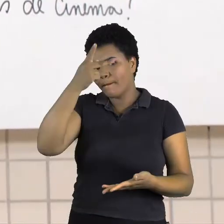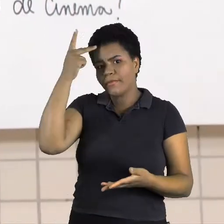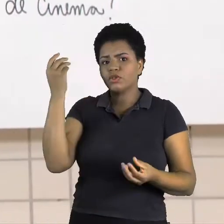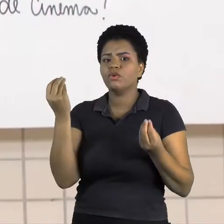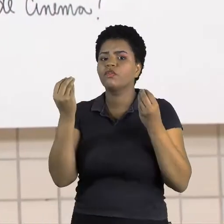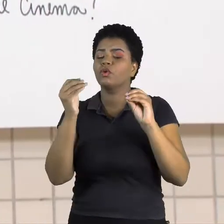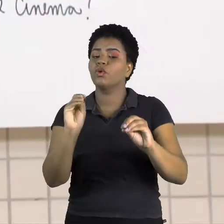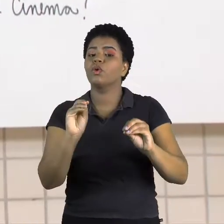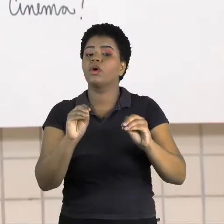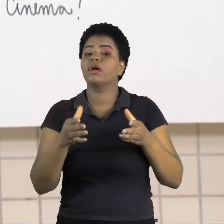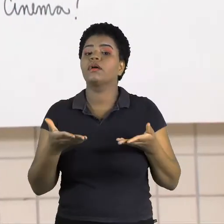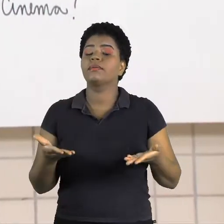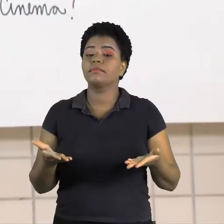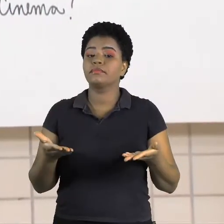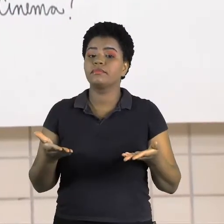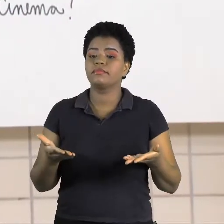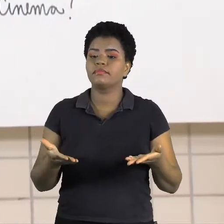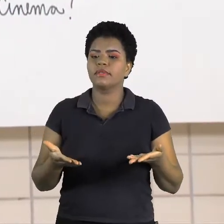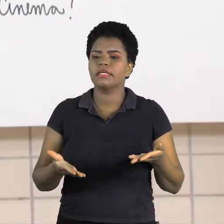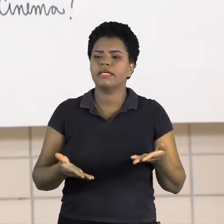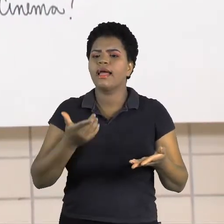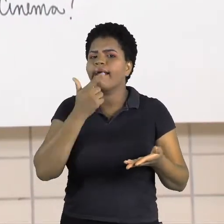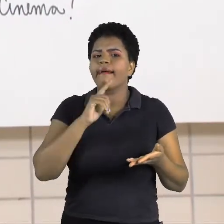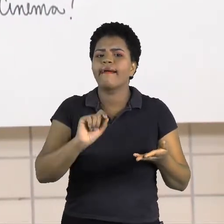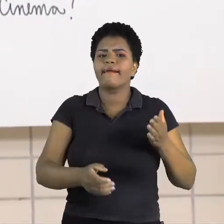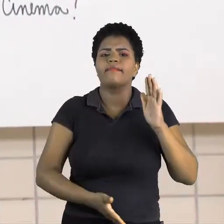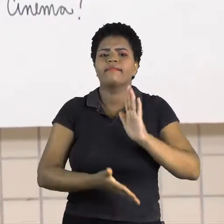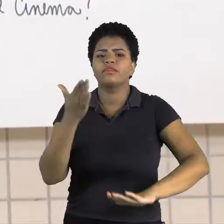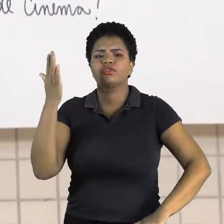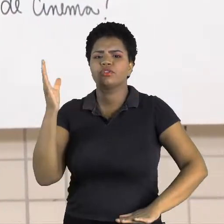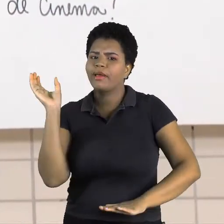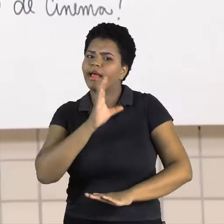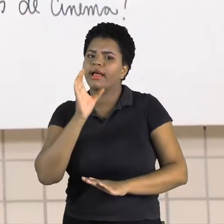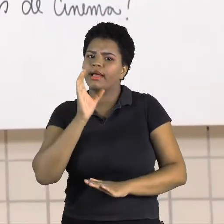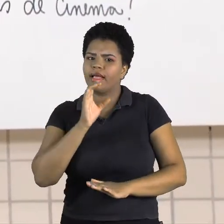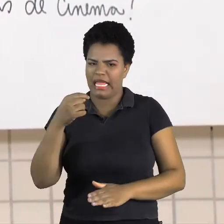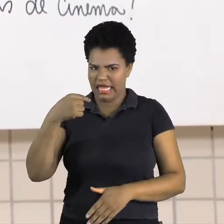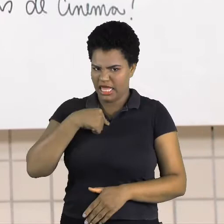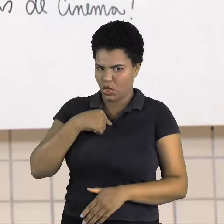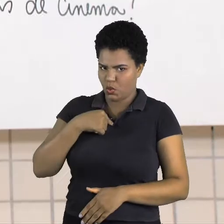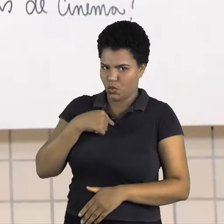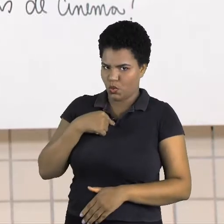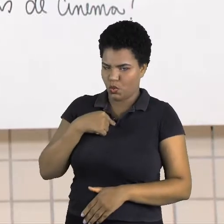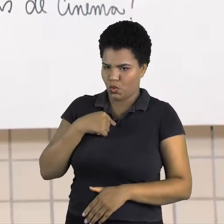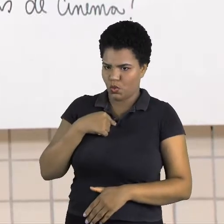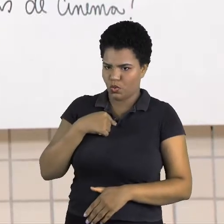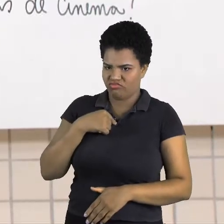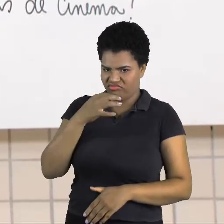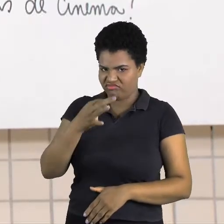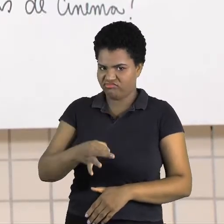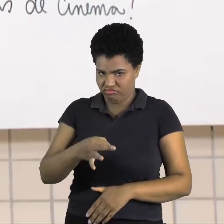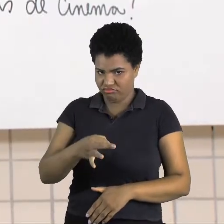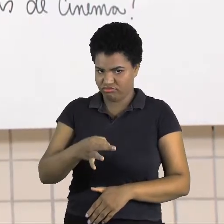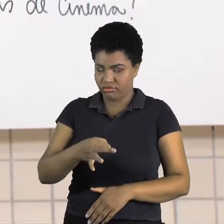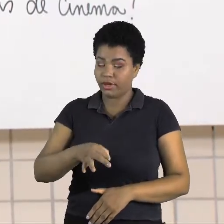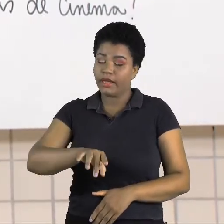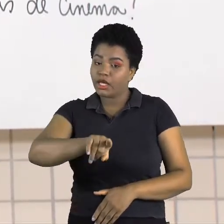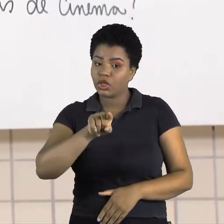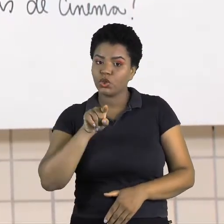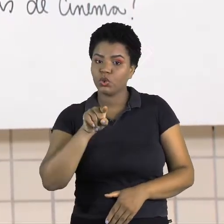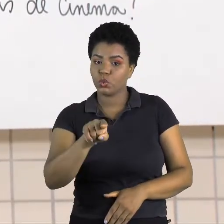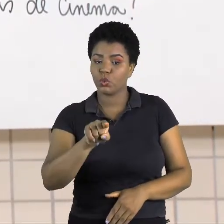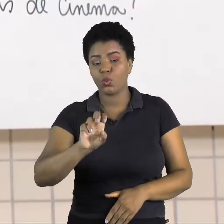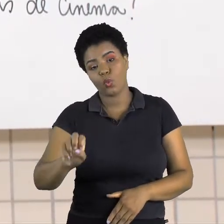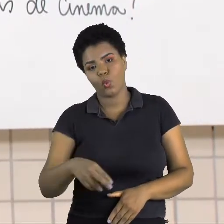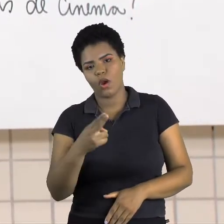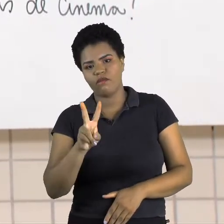aqui? Quem fugimos depressa? Eu fugimos depressa? Deu certo? Tu ou